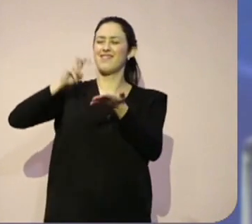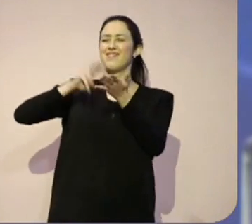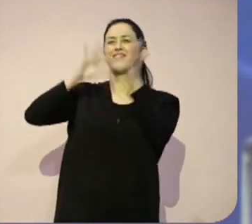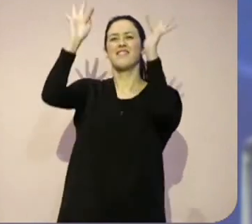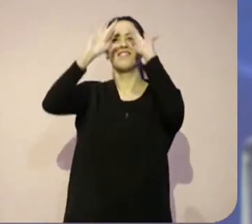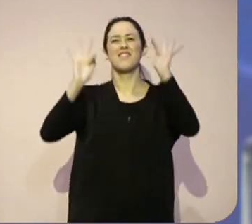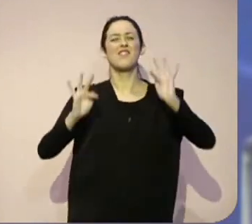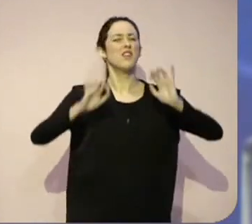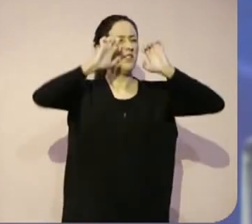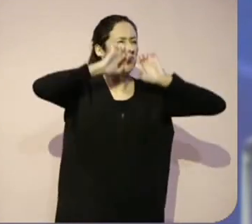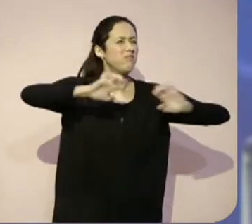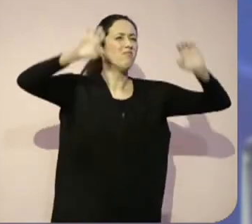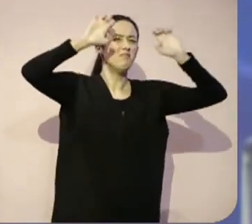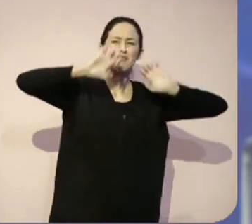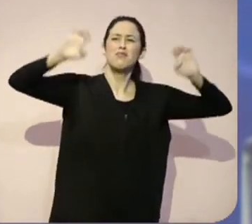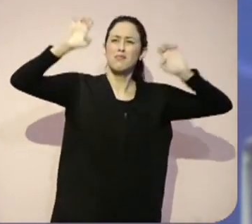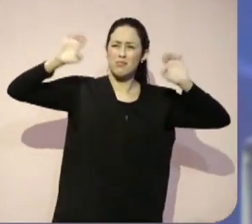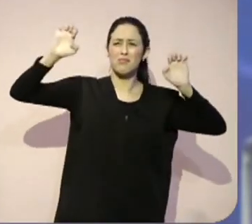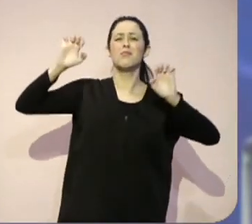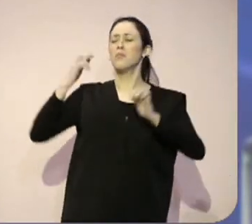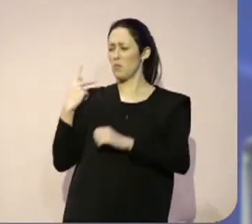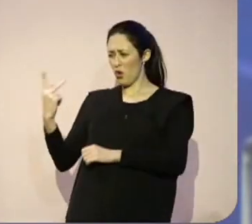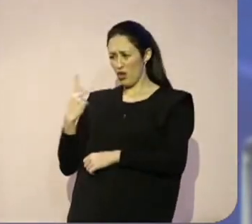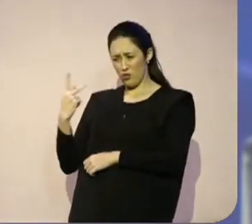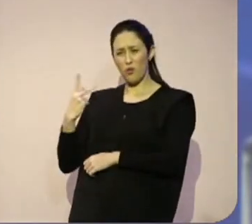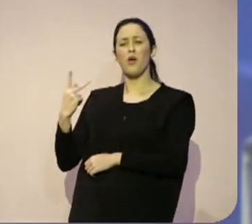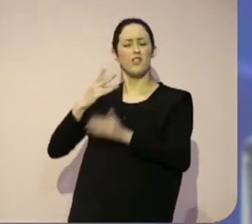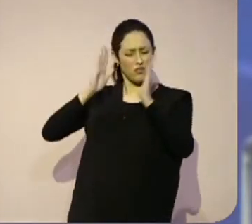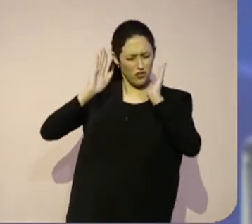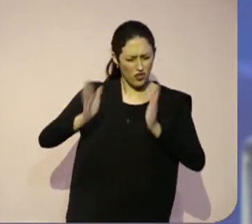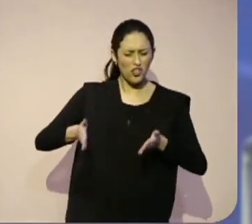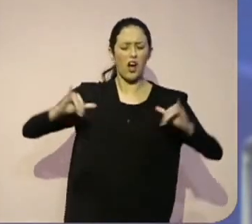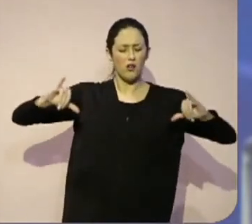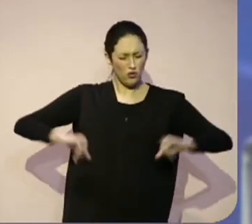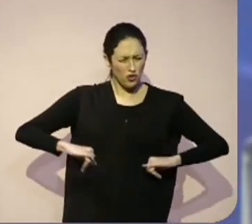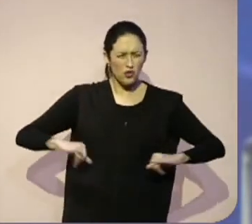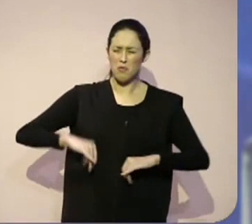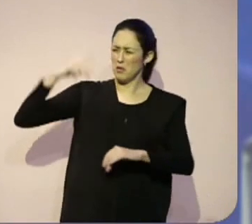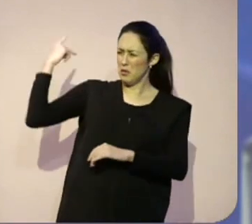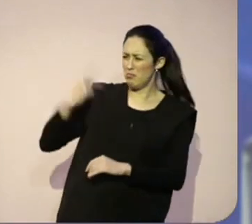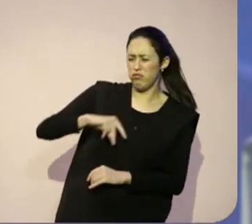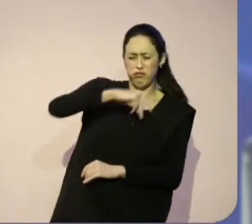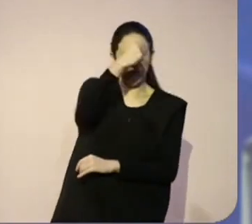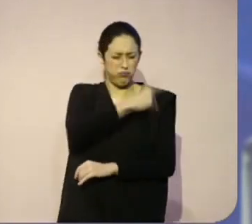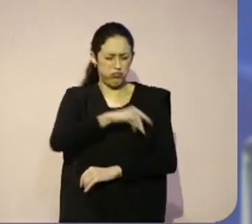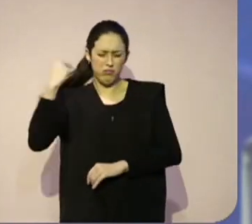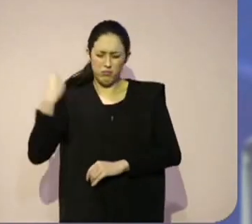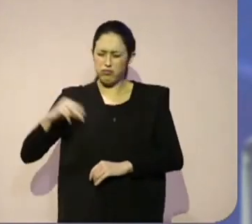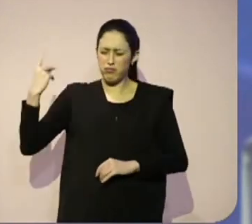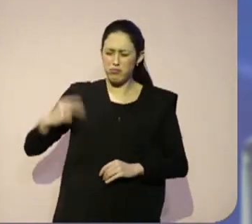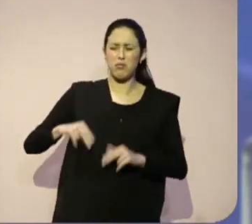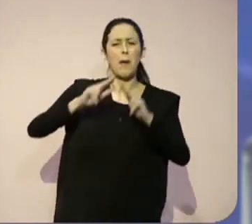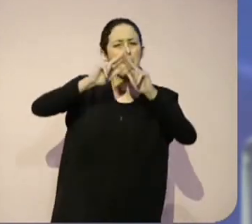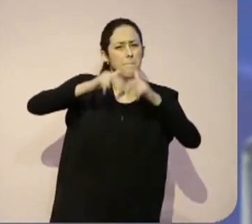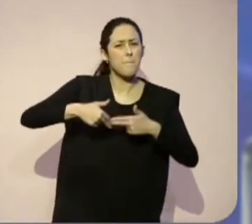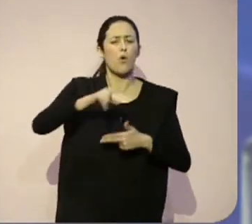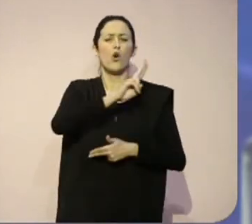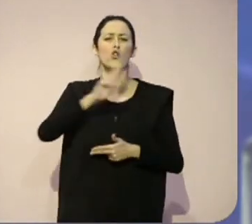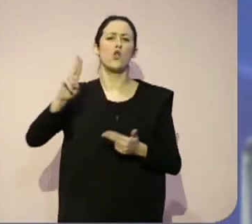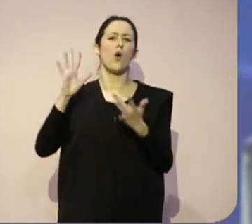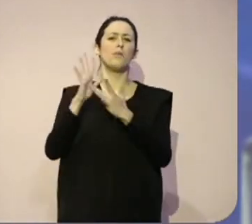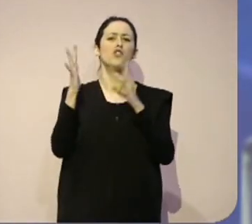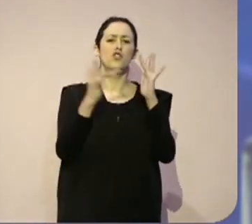para todo mundo que eles foram dignos de receber açoites pelo nome